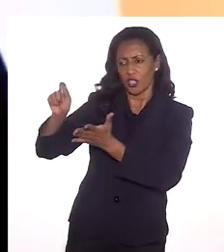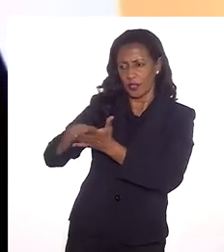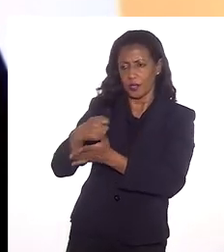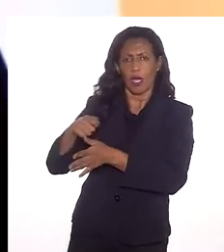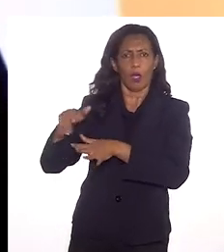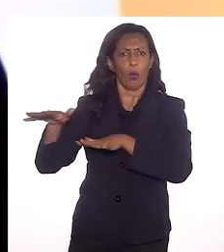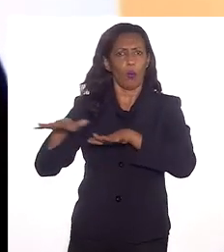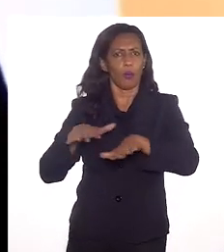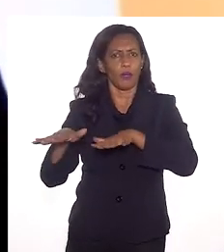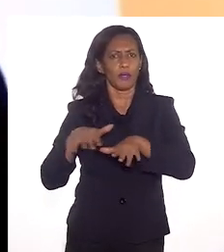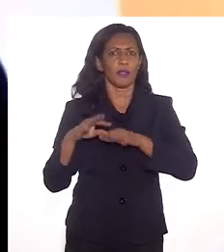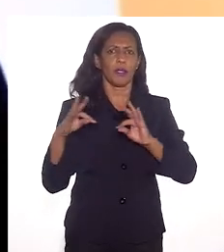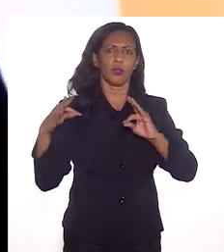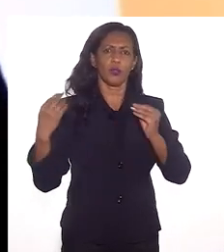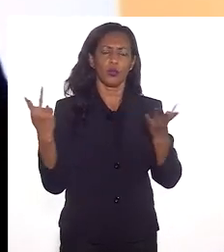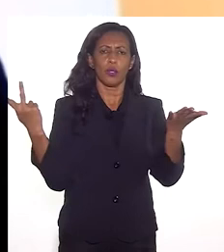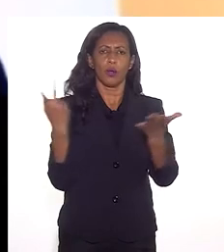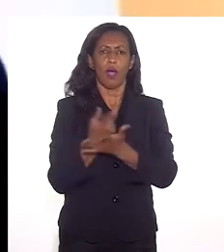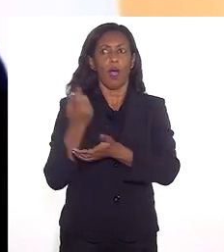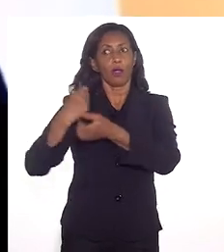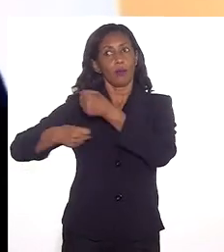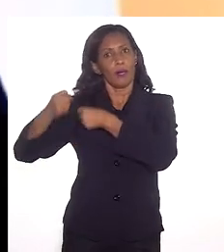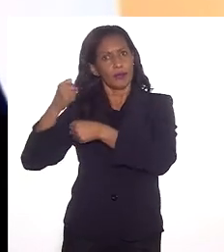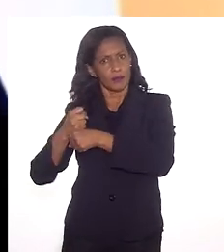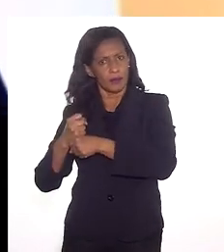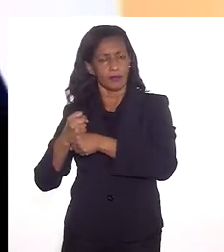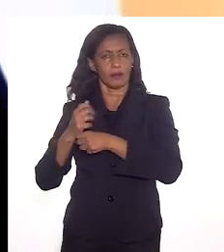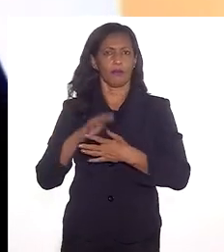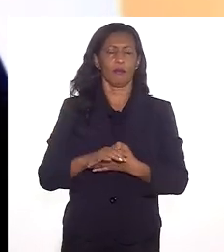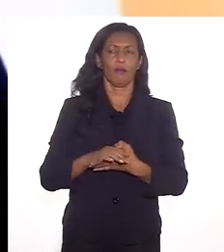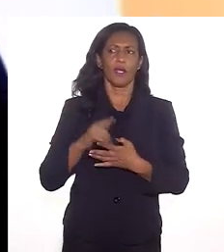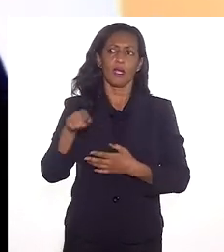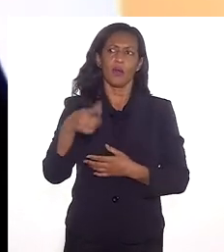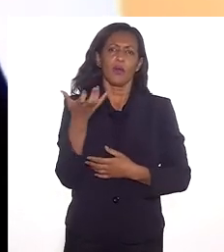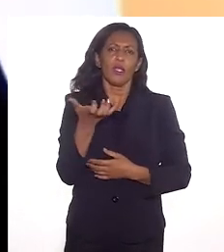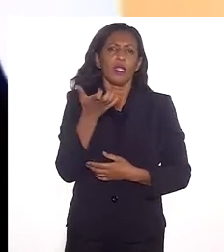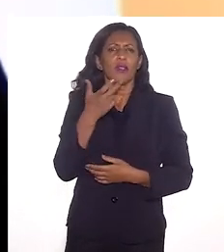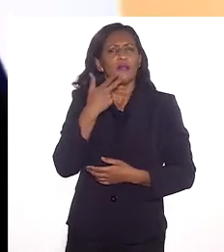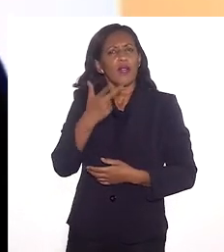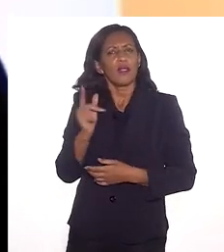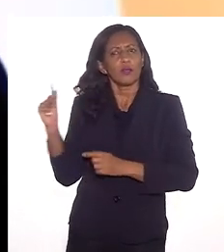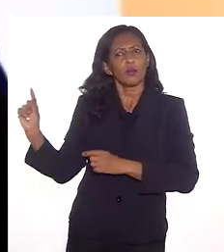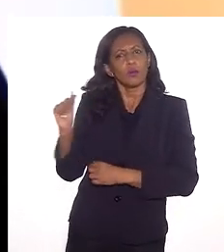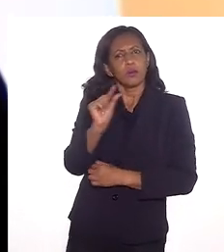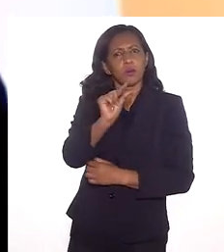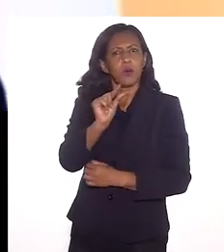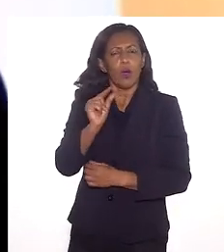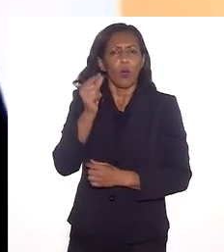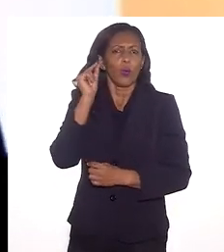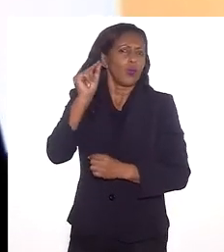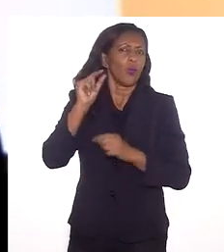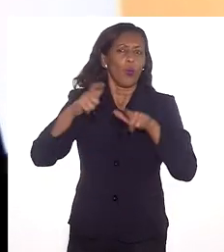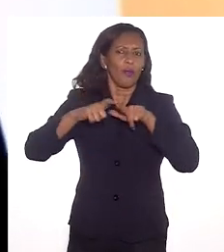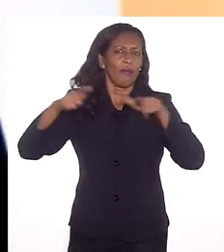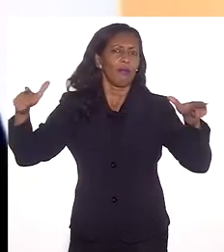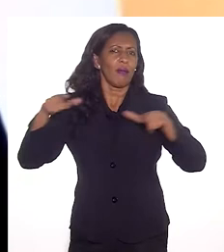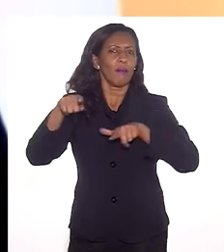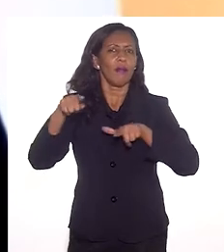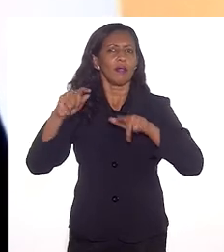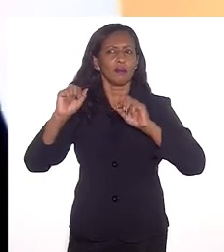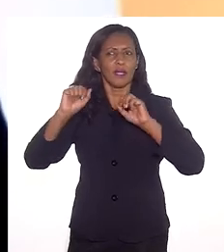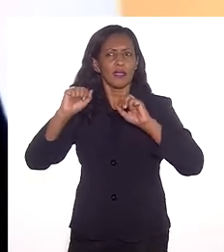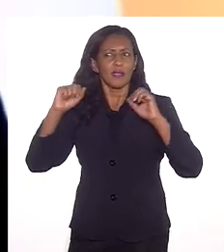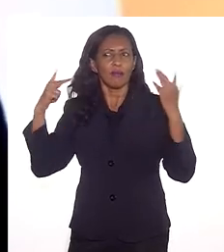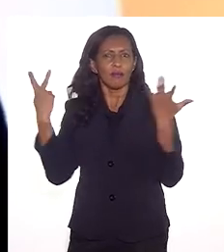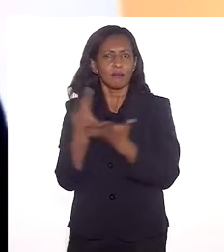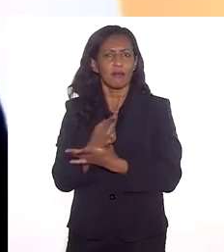descrição de mobilização que começou a na verdade no ano passado né e eu queria que você Contasse um pouquinho assim da dimensão das